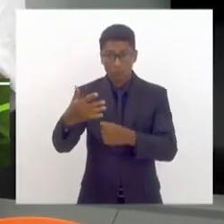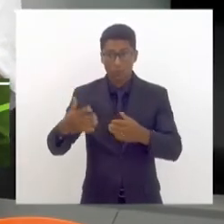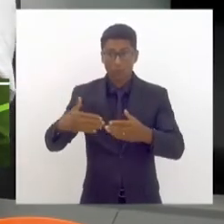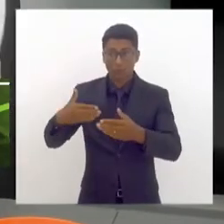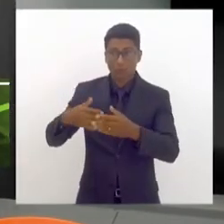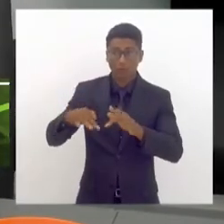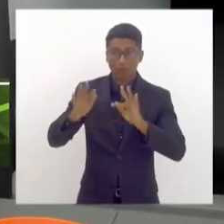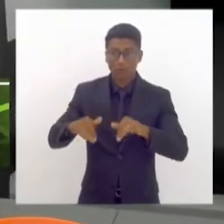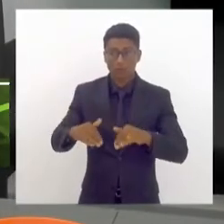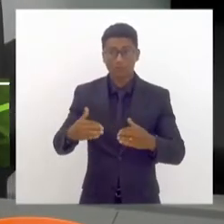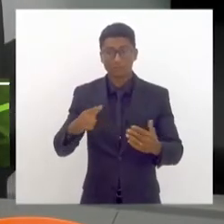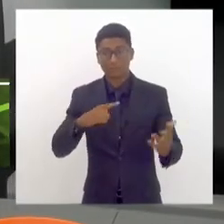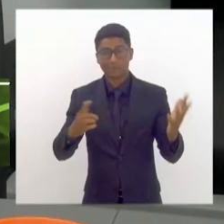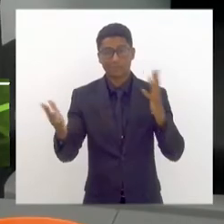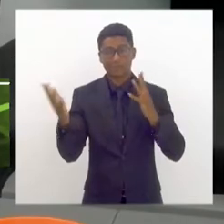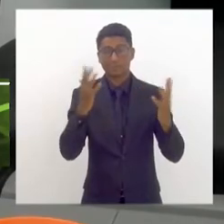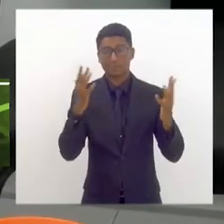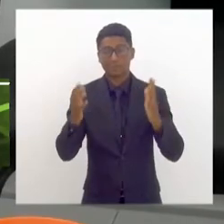licença, um sentido só,